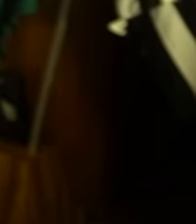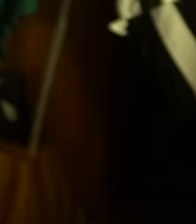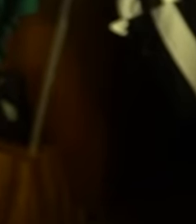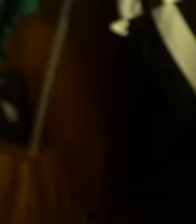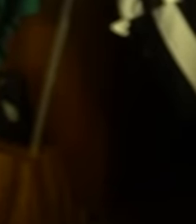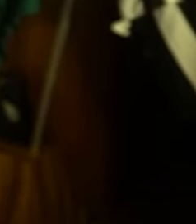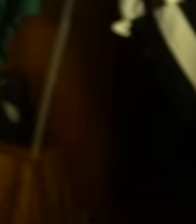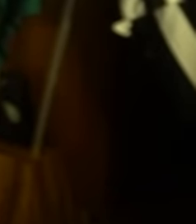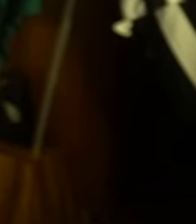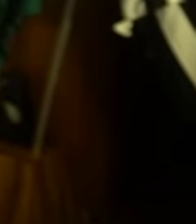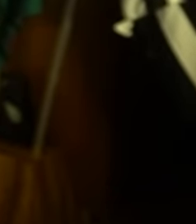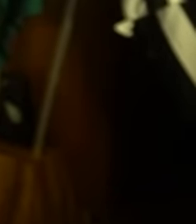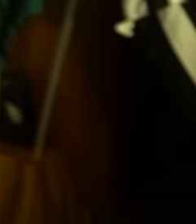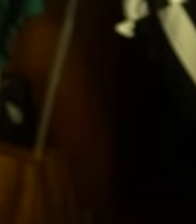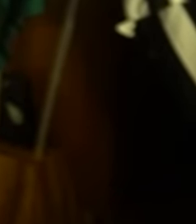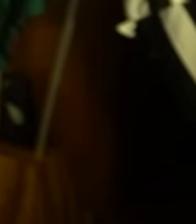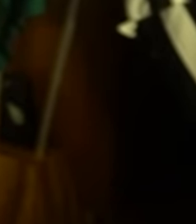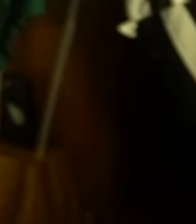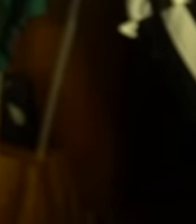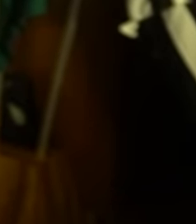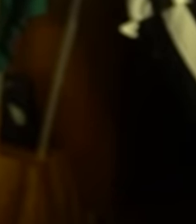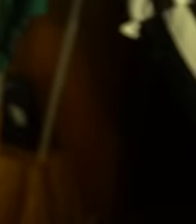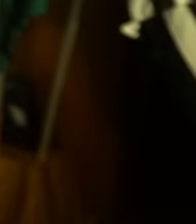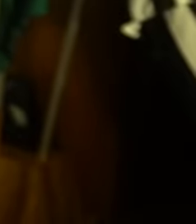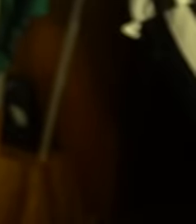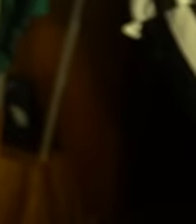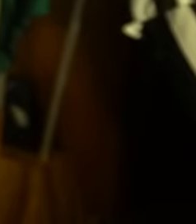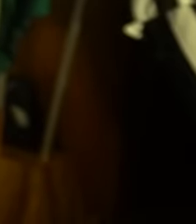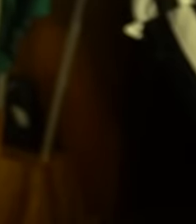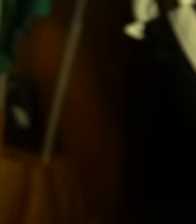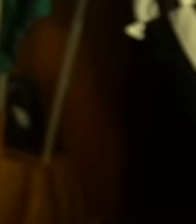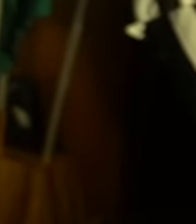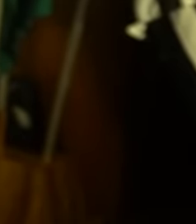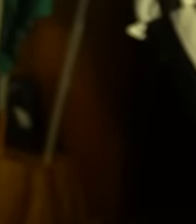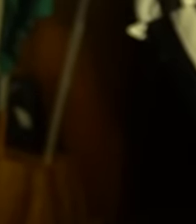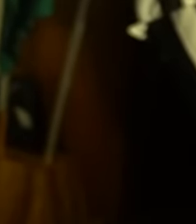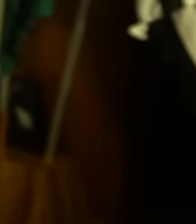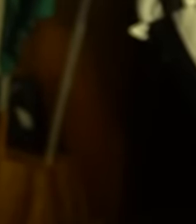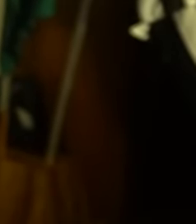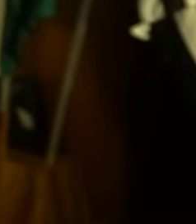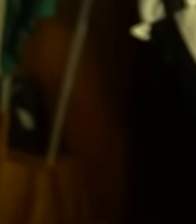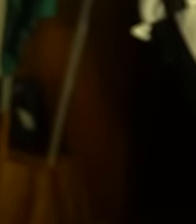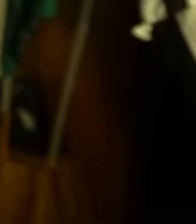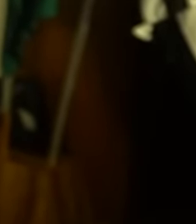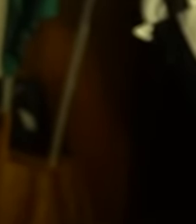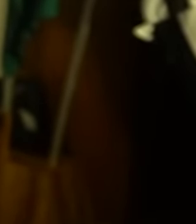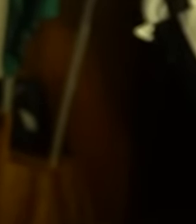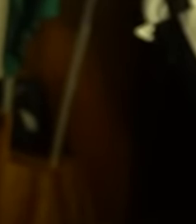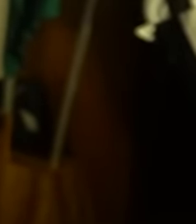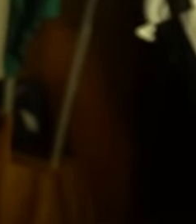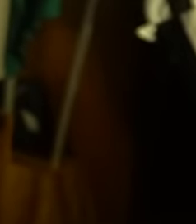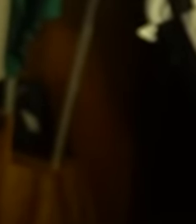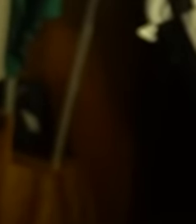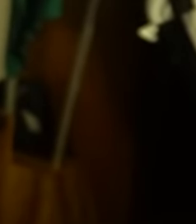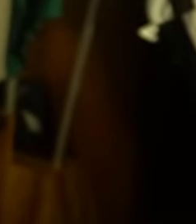vocês para impedir que cerca de 4 mil criminosos dos mais perigosos do Brasil inteiro sejam soltos e